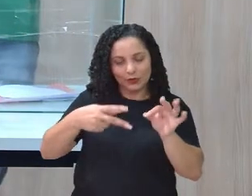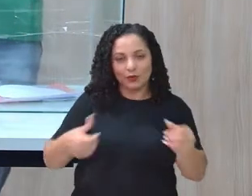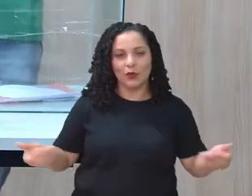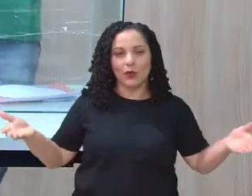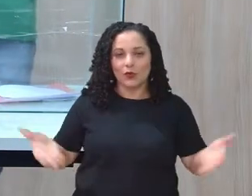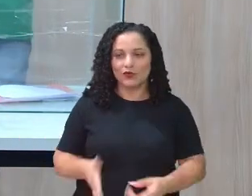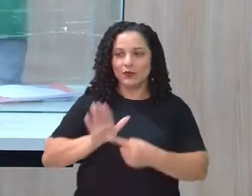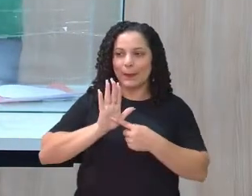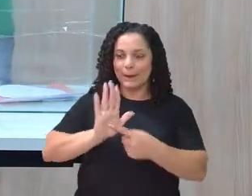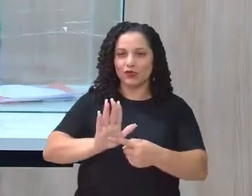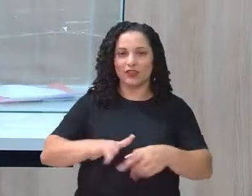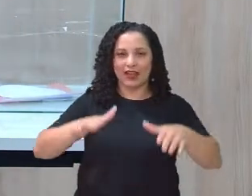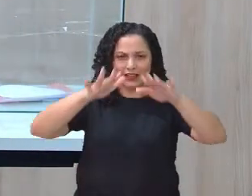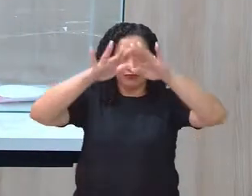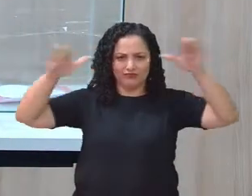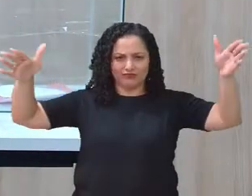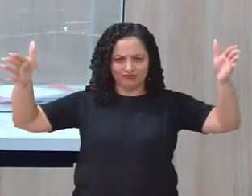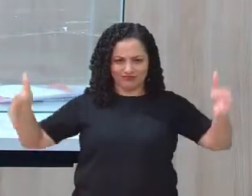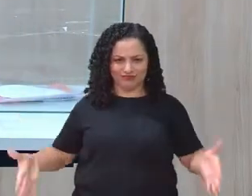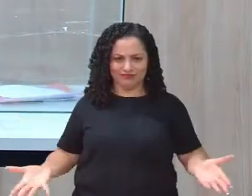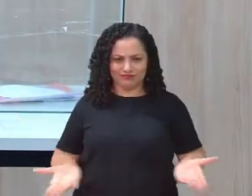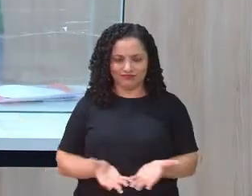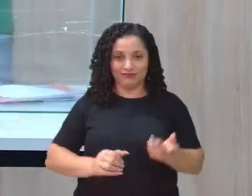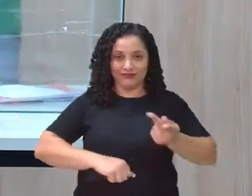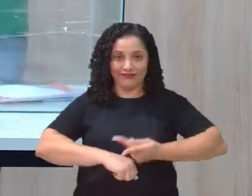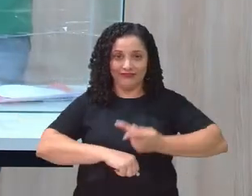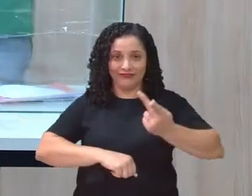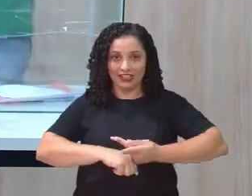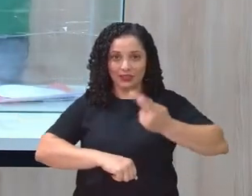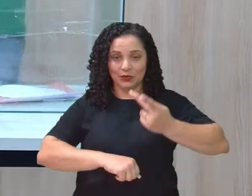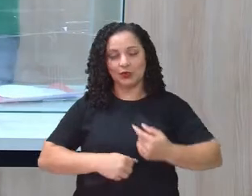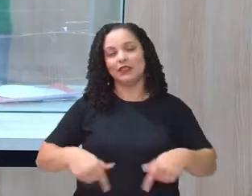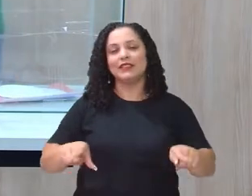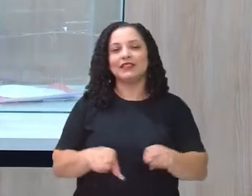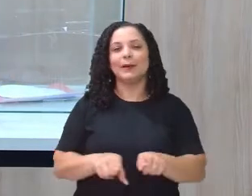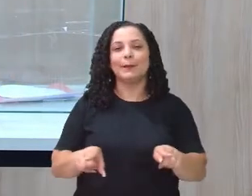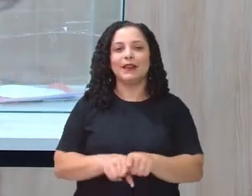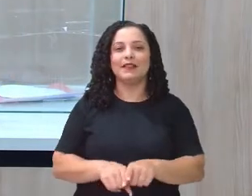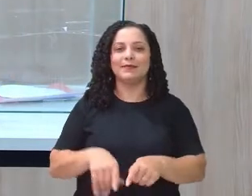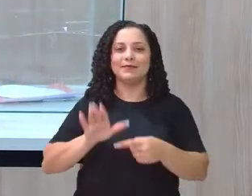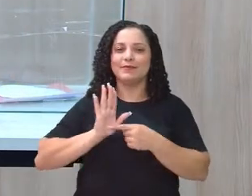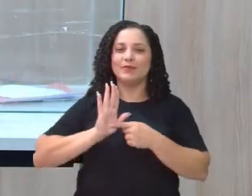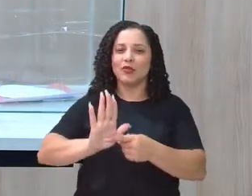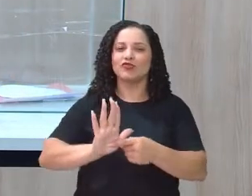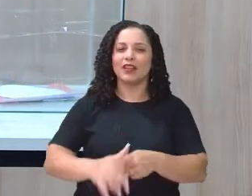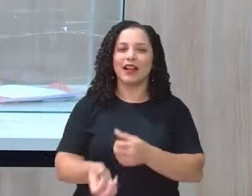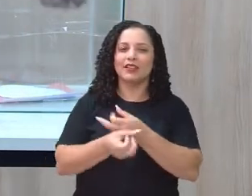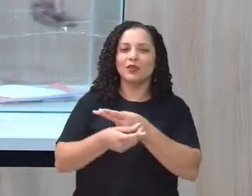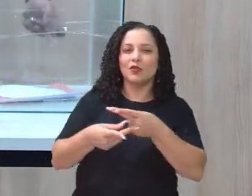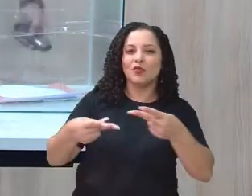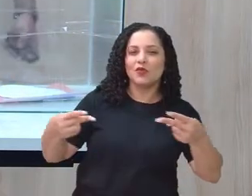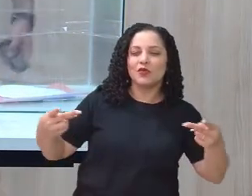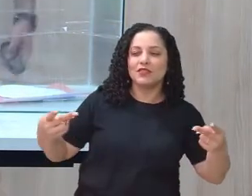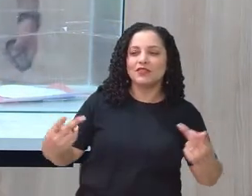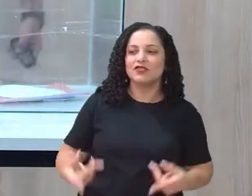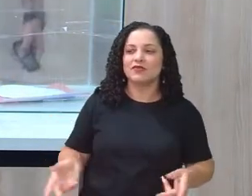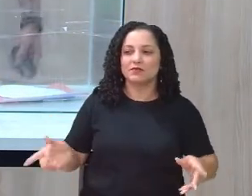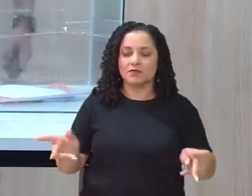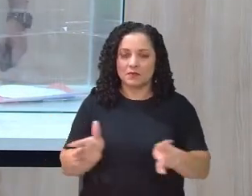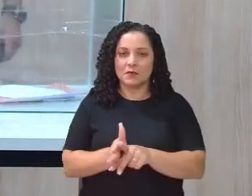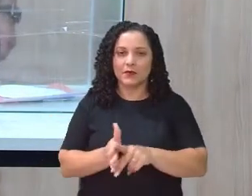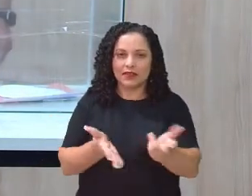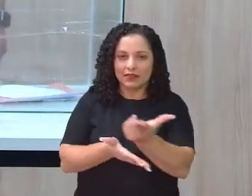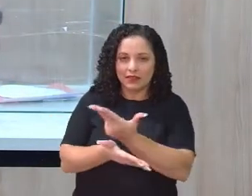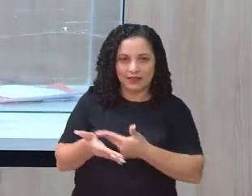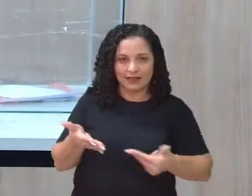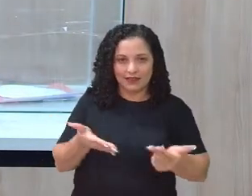mundo conhece aqui como um aquário, e trouxe aqui também algumas imagens, né, de algumas figuras planas